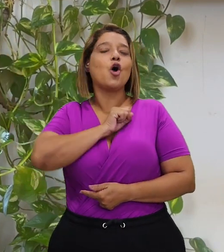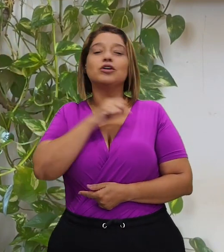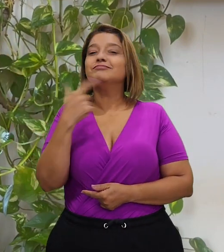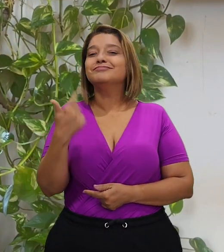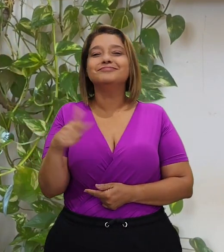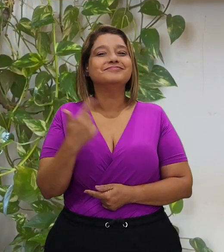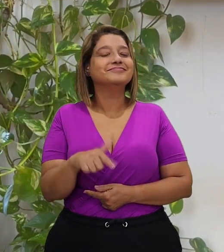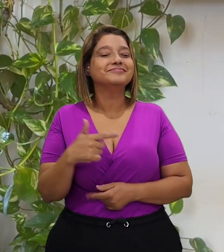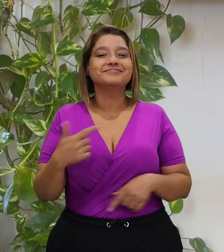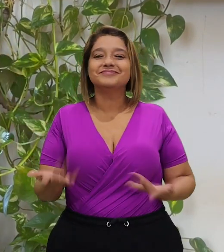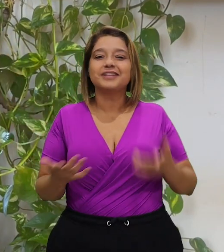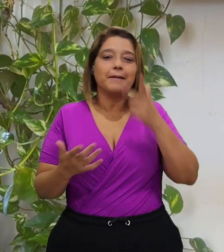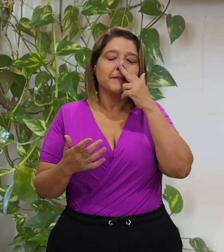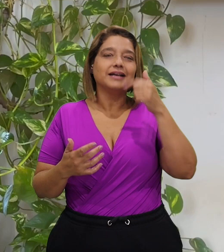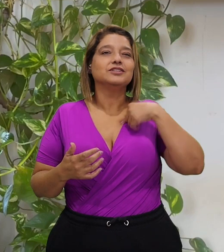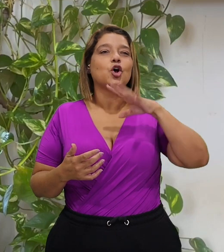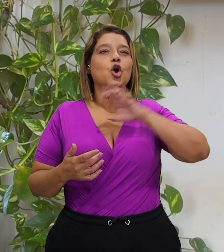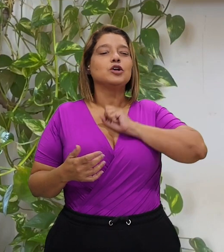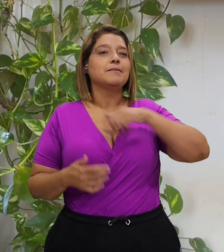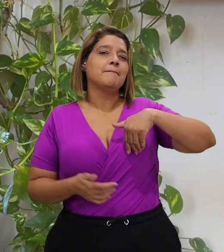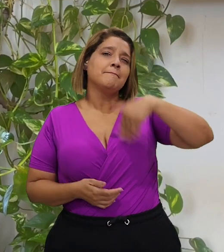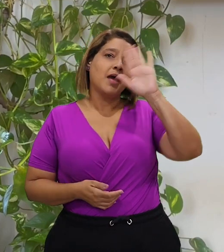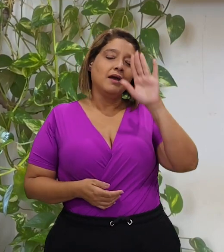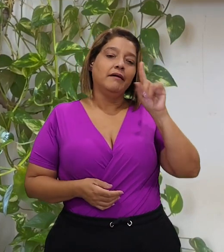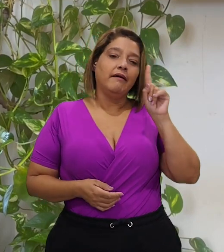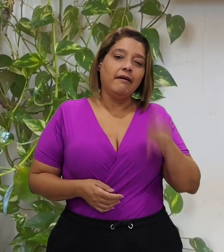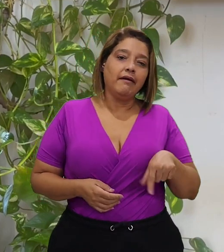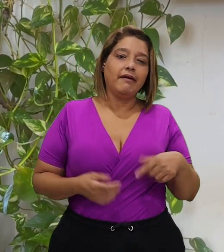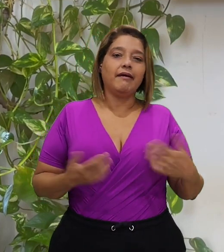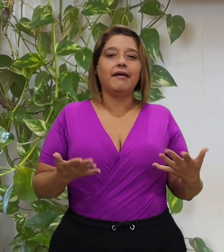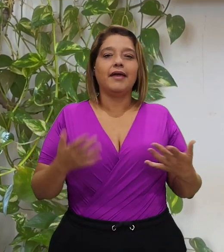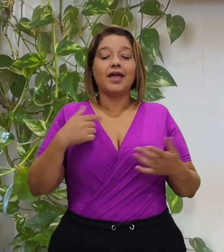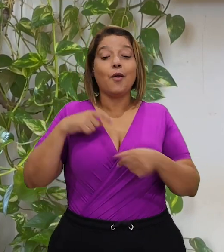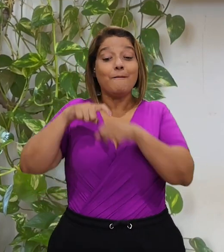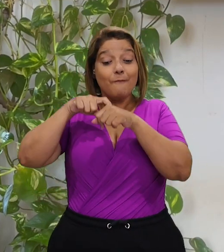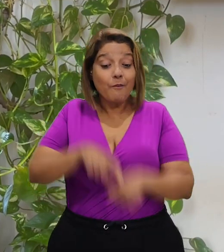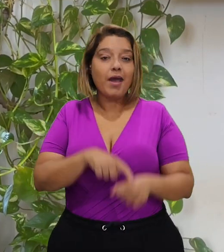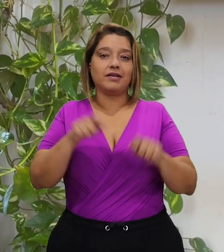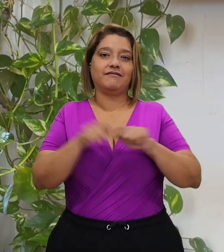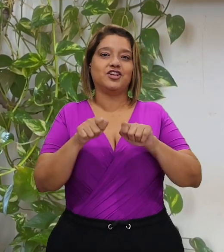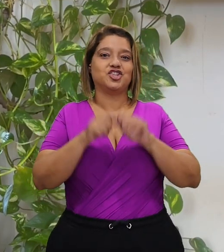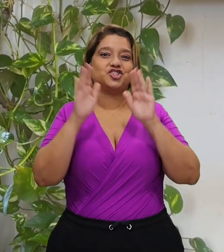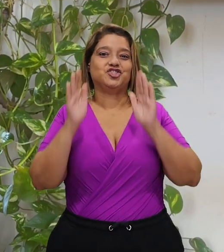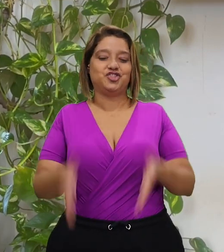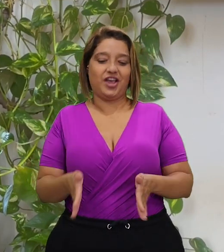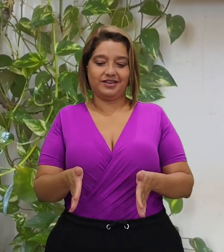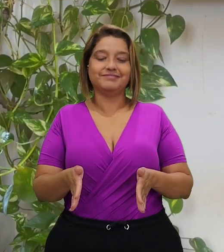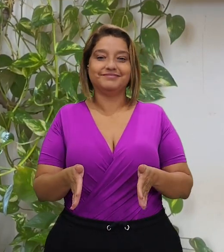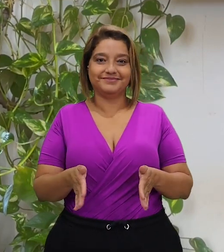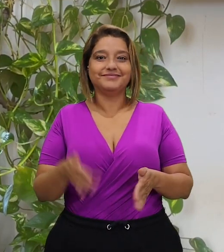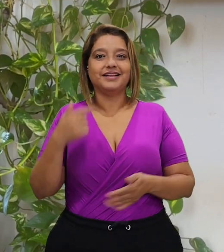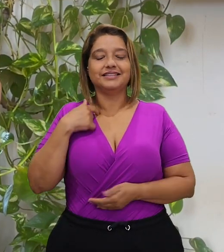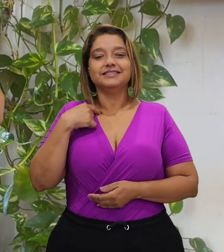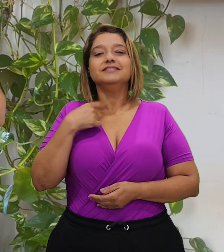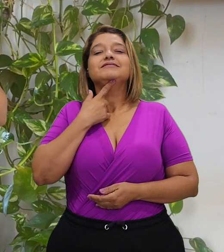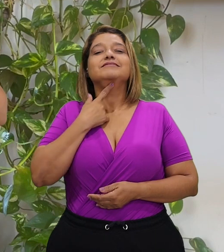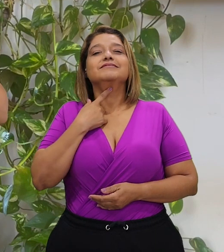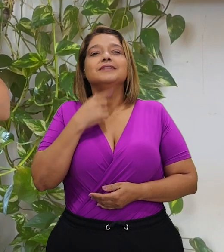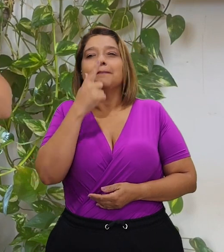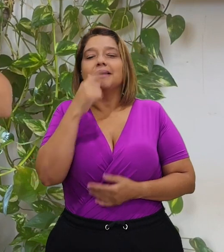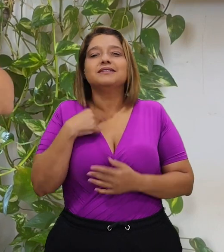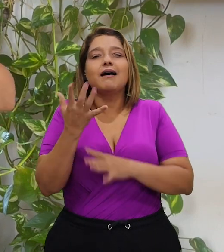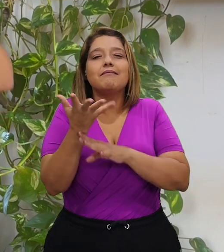todo esse conhecimento. Então, isso enriquece, isso fundamenta para que você possa, então, se soltar